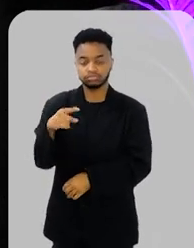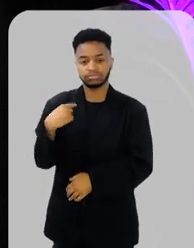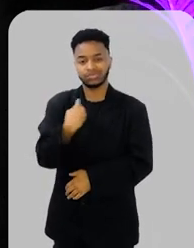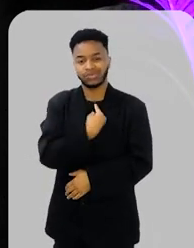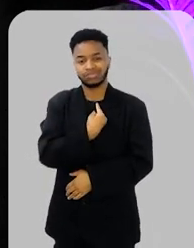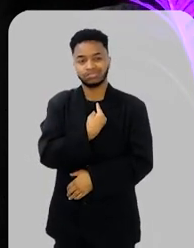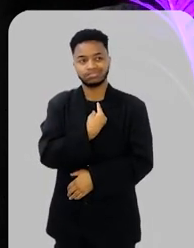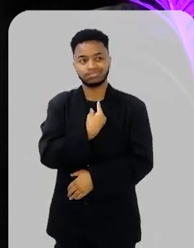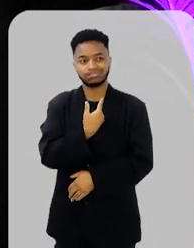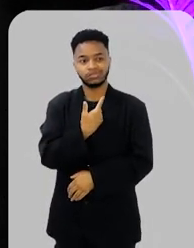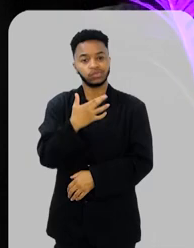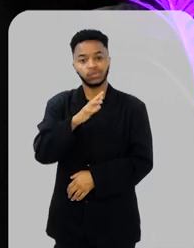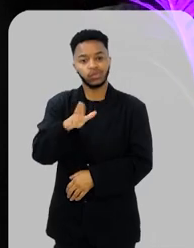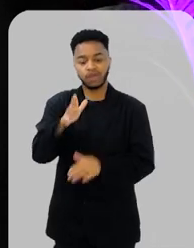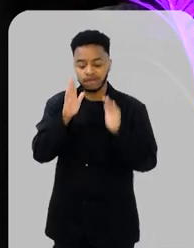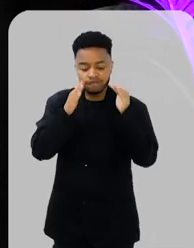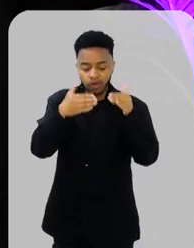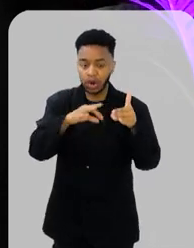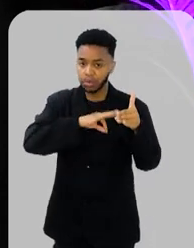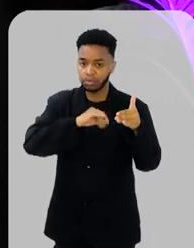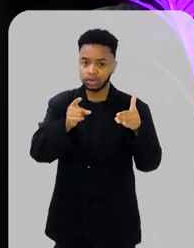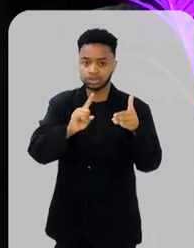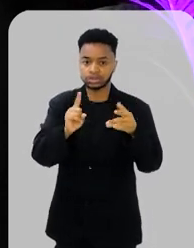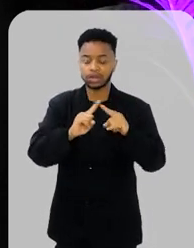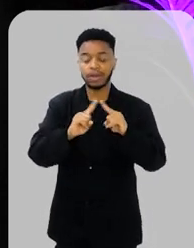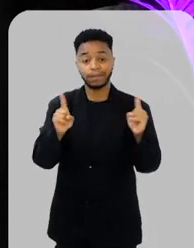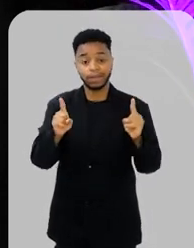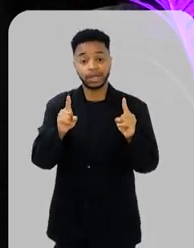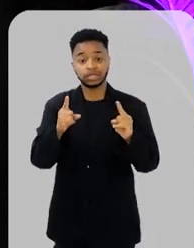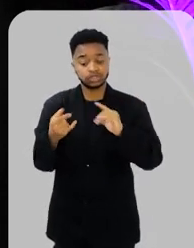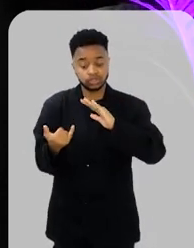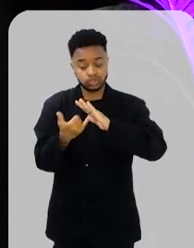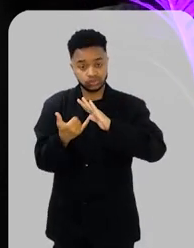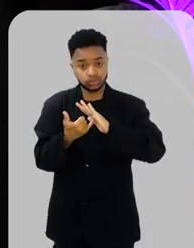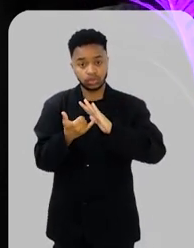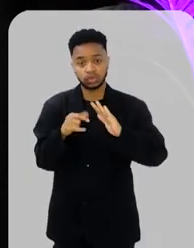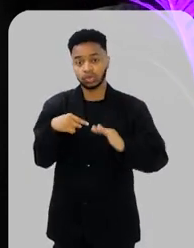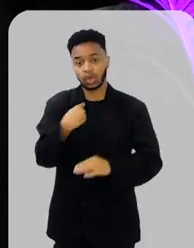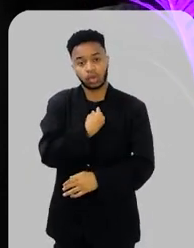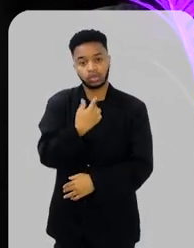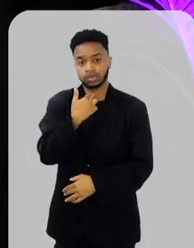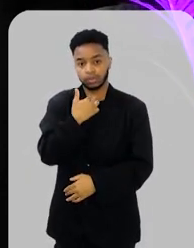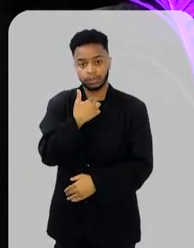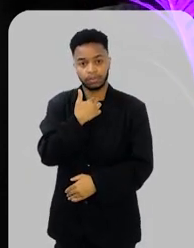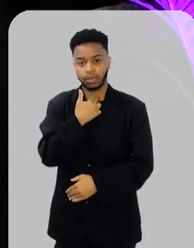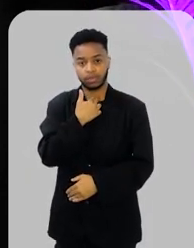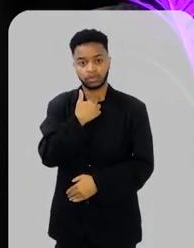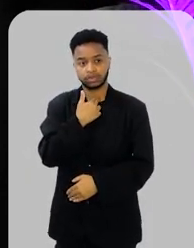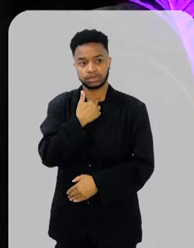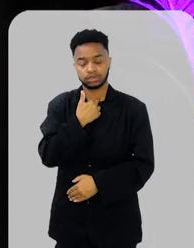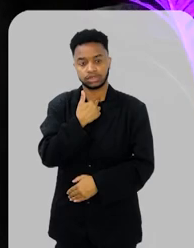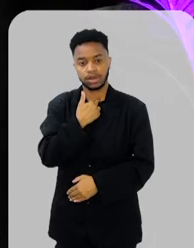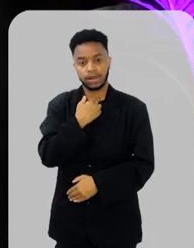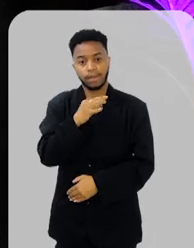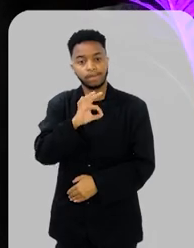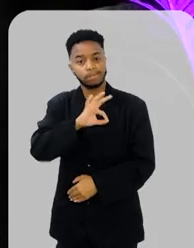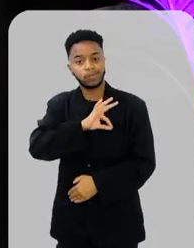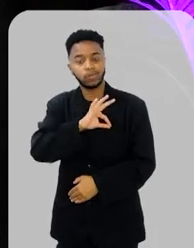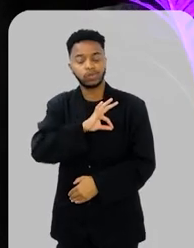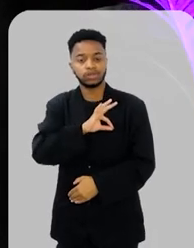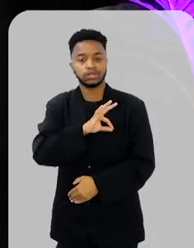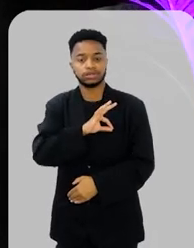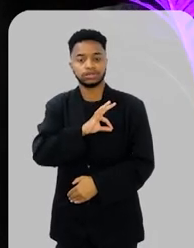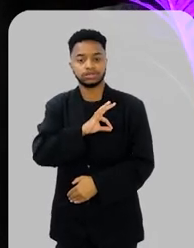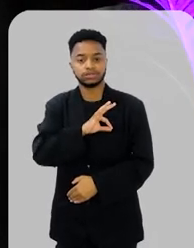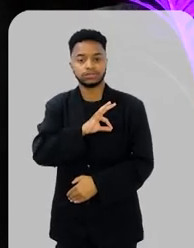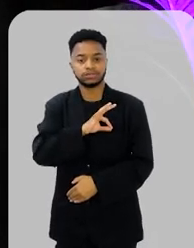não está voltado ao policial individualmente, mas enquanto instituição, a gente não pode ter uma